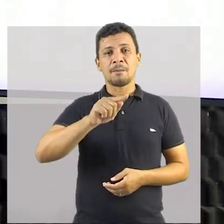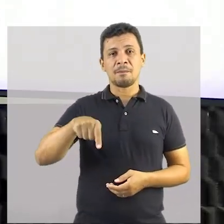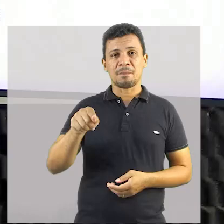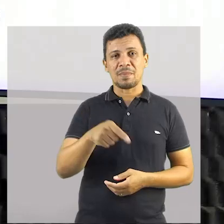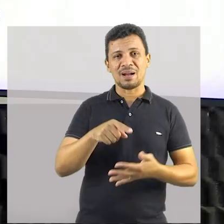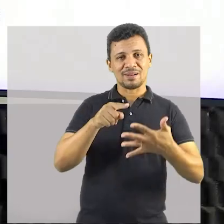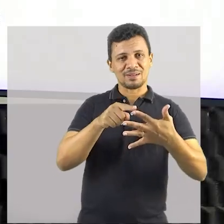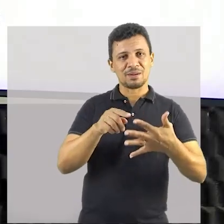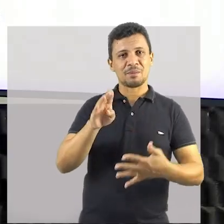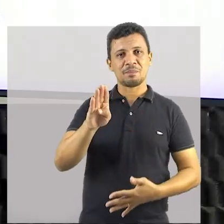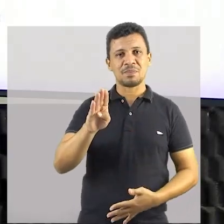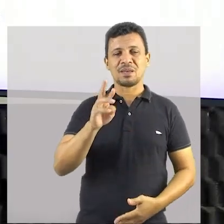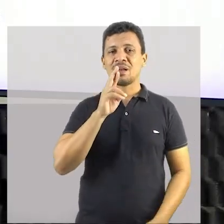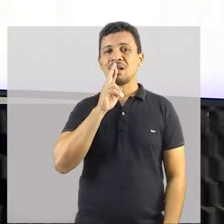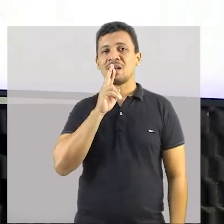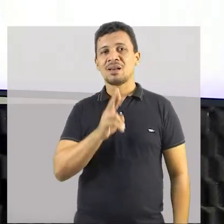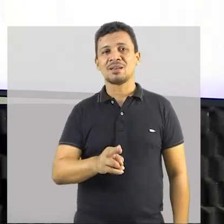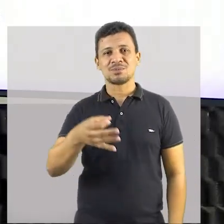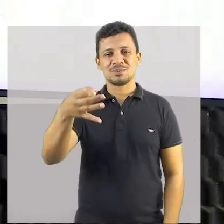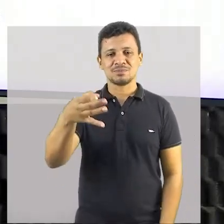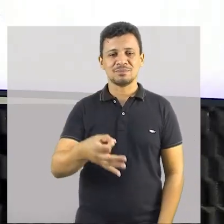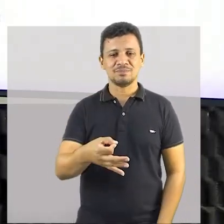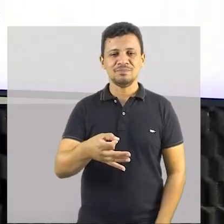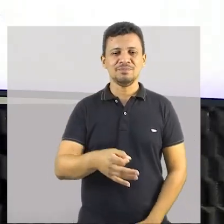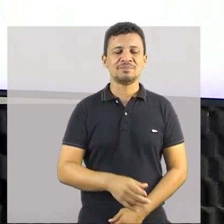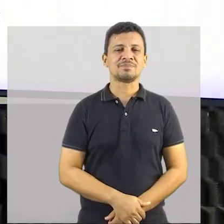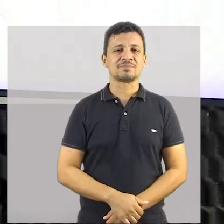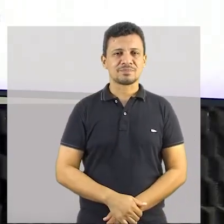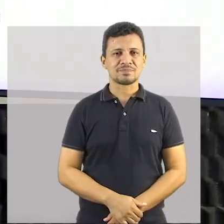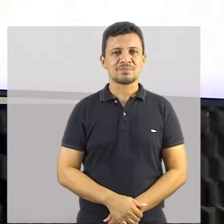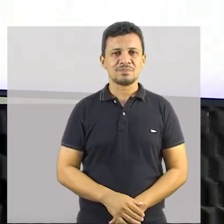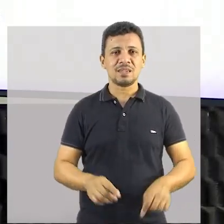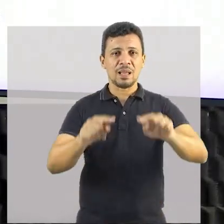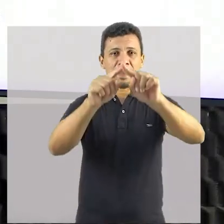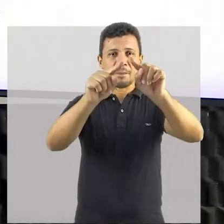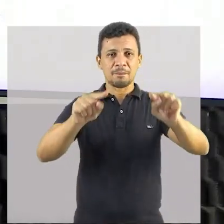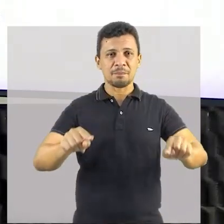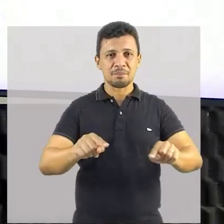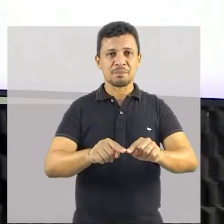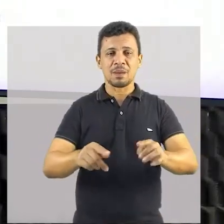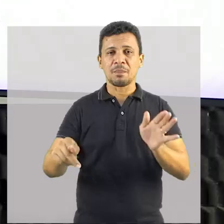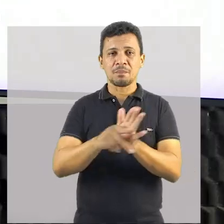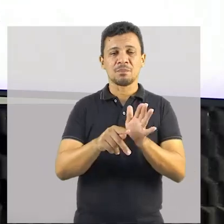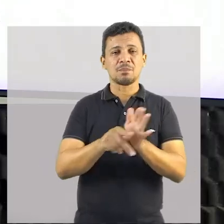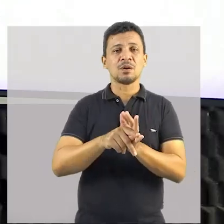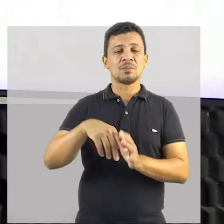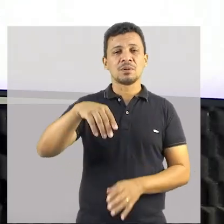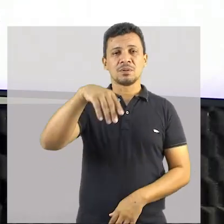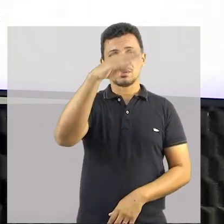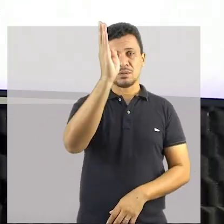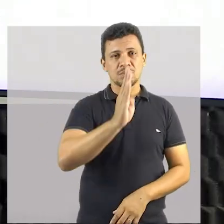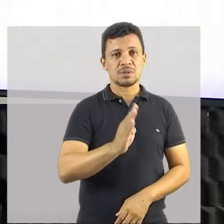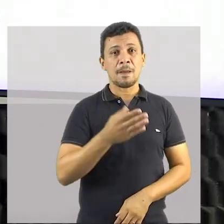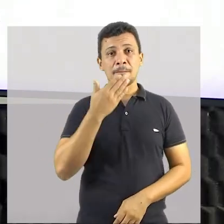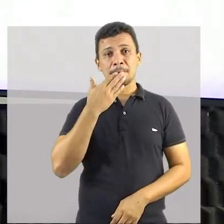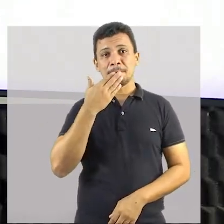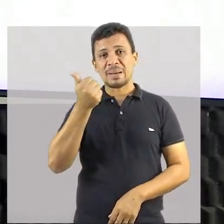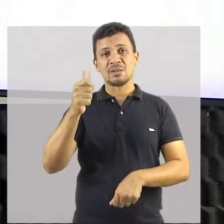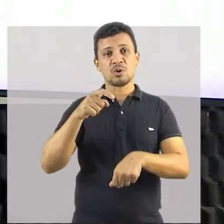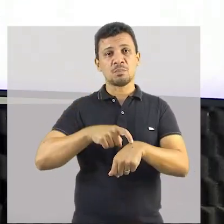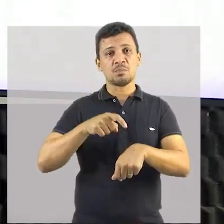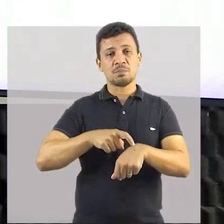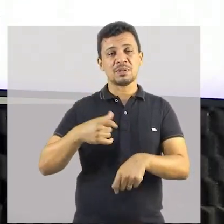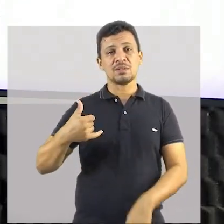marcar letra B de bola como resposta correta. É exatamente a pirâmide que o Brasil tem e é o melhor momento, em termos de